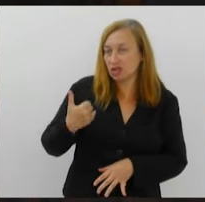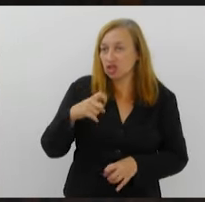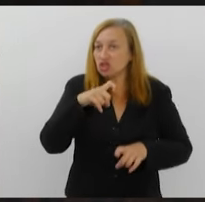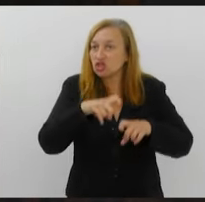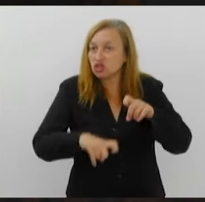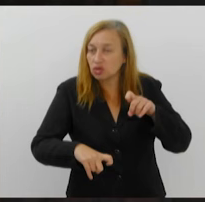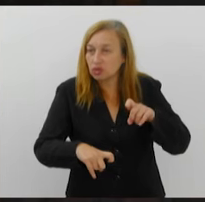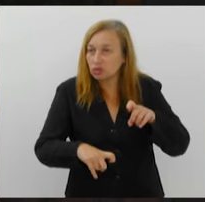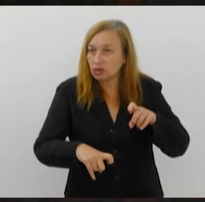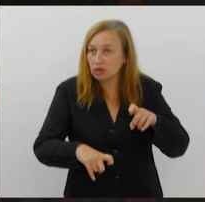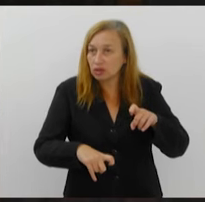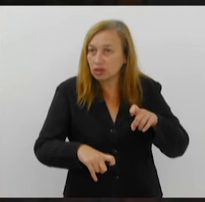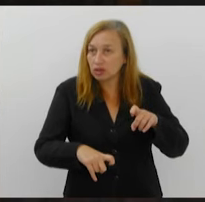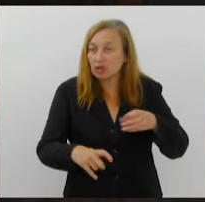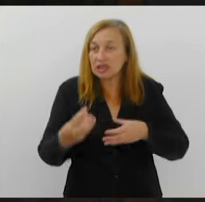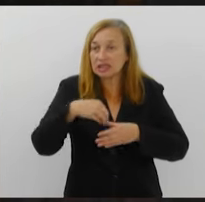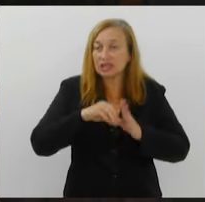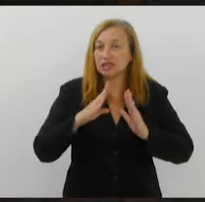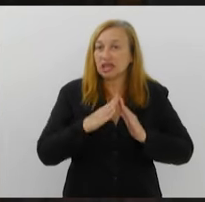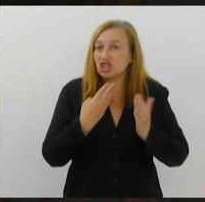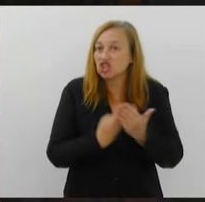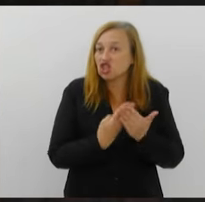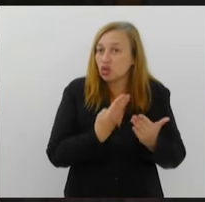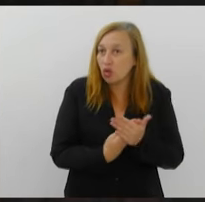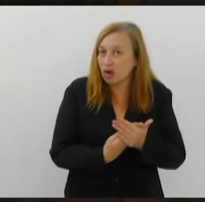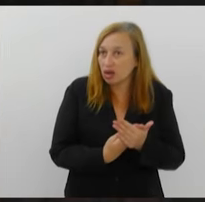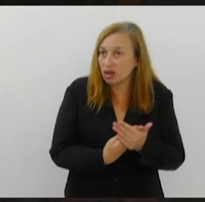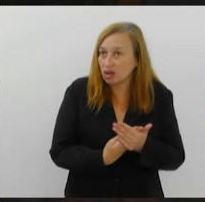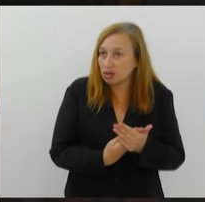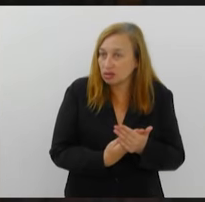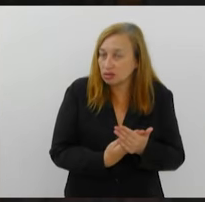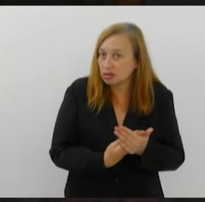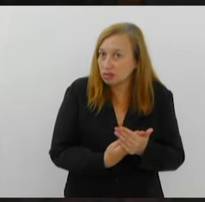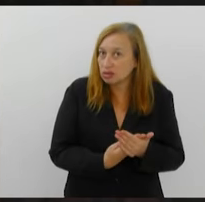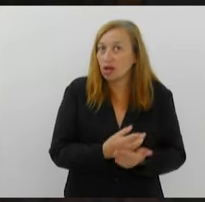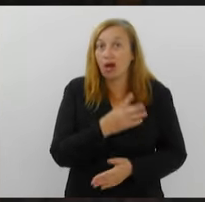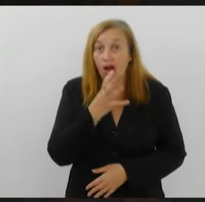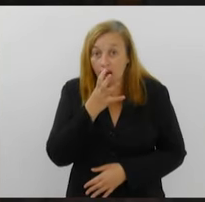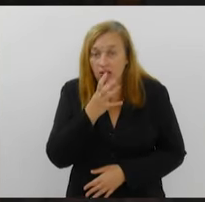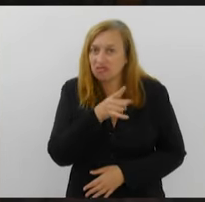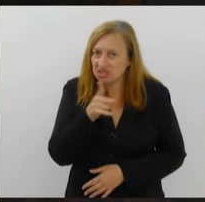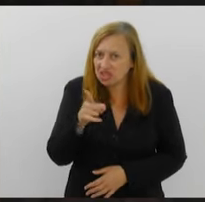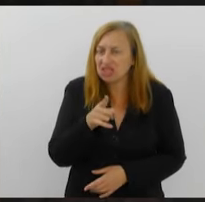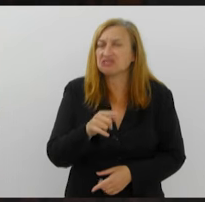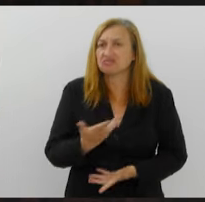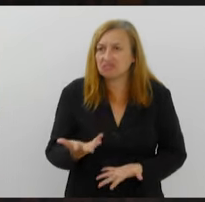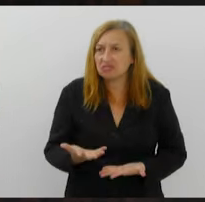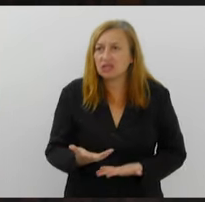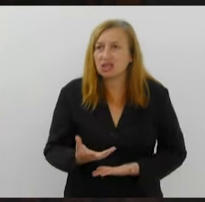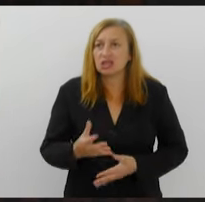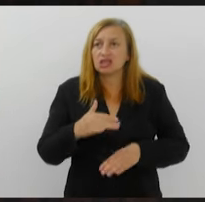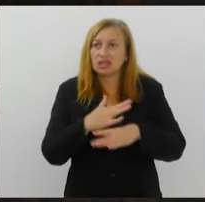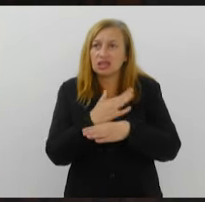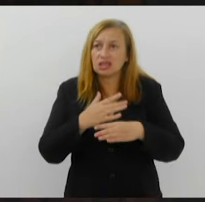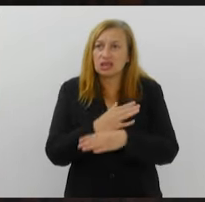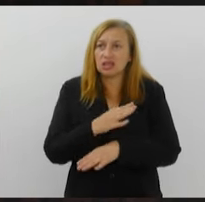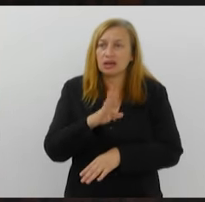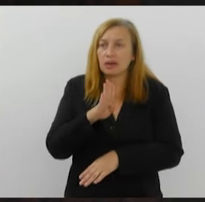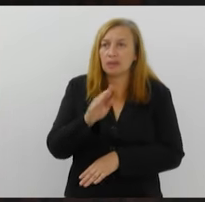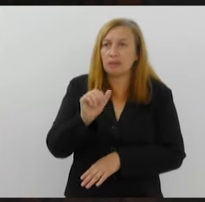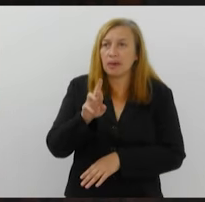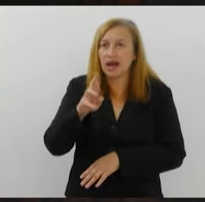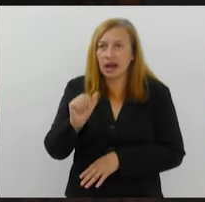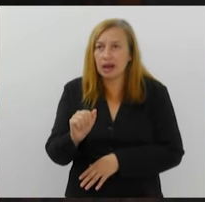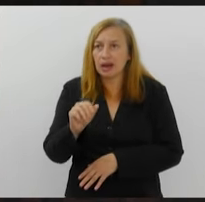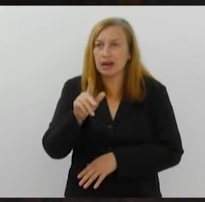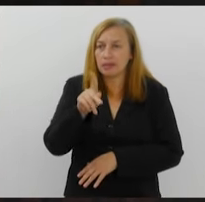estuprada violentamente dentro da escola. Pasmem os senhores e as senhoras. Na cidade do Barra do Piraí, uma